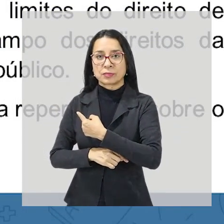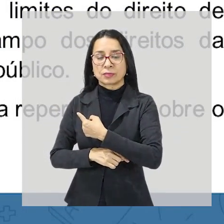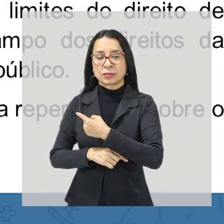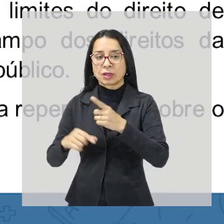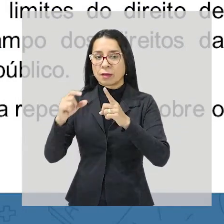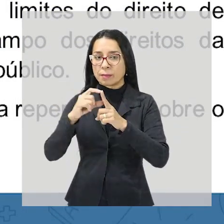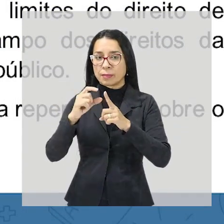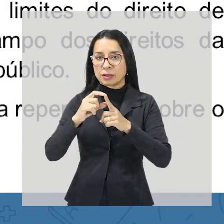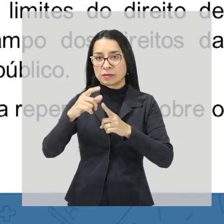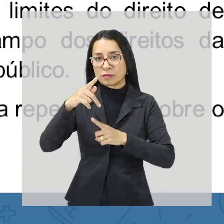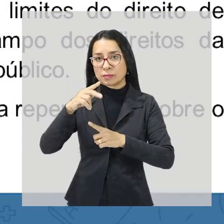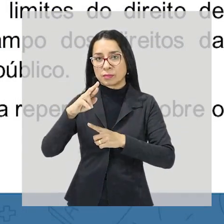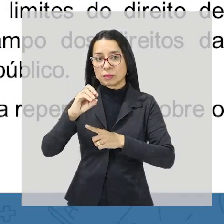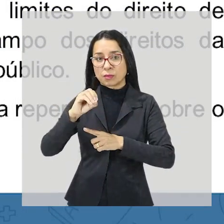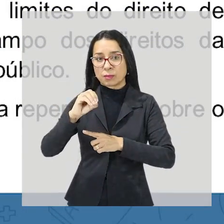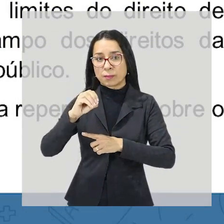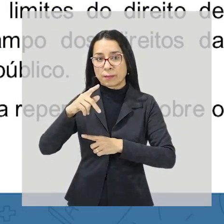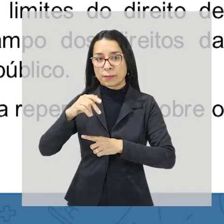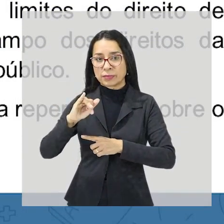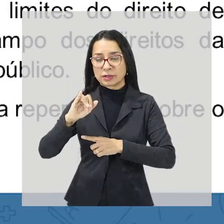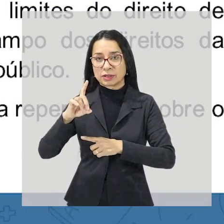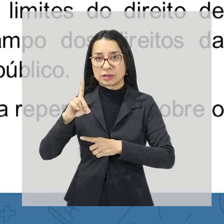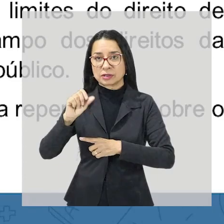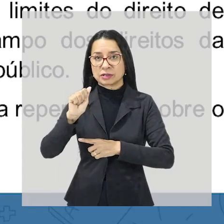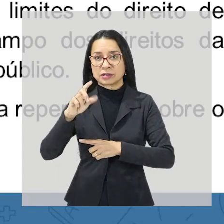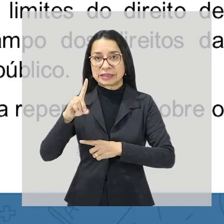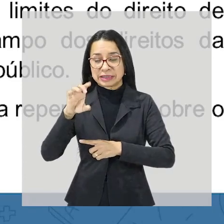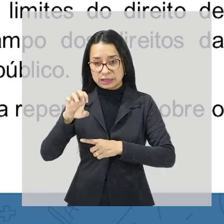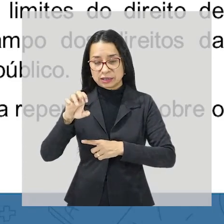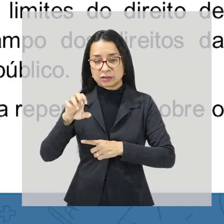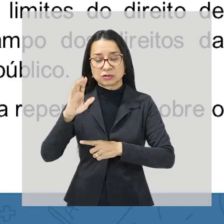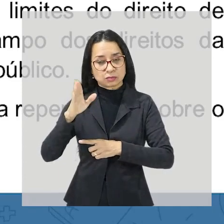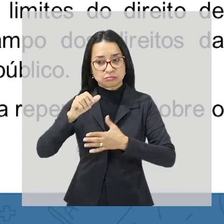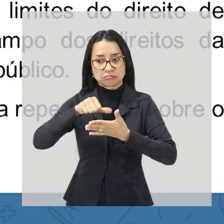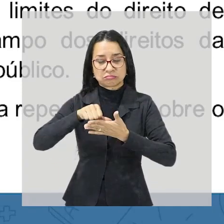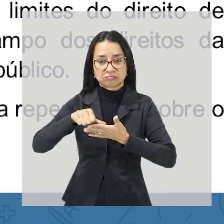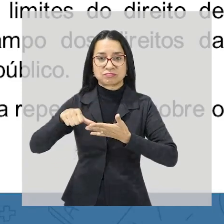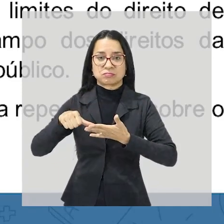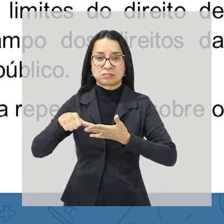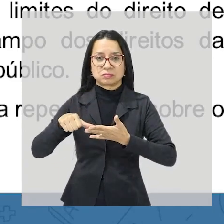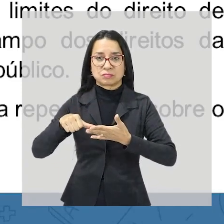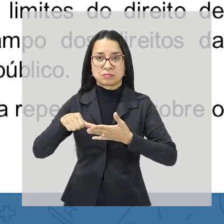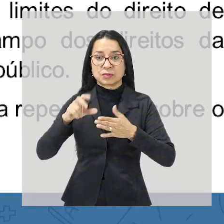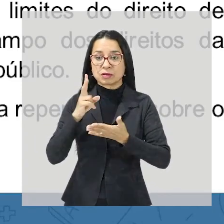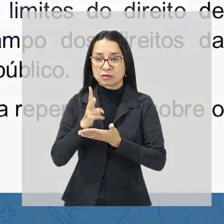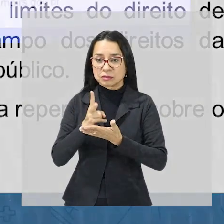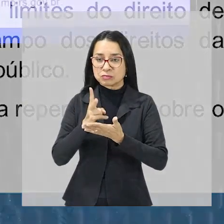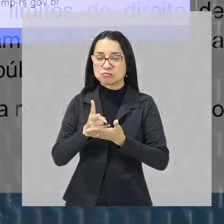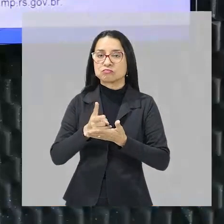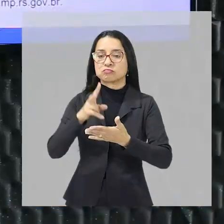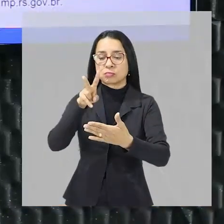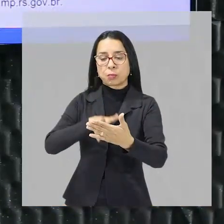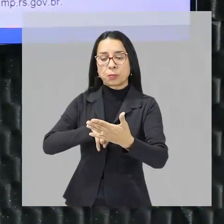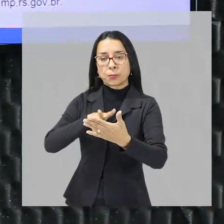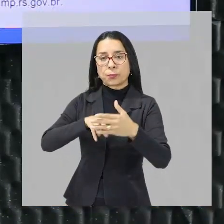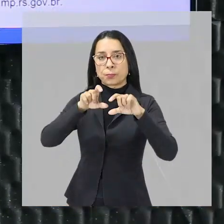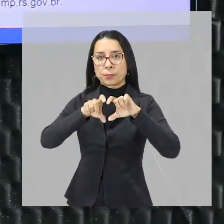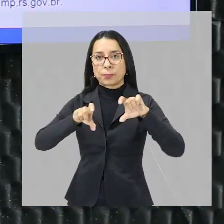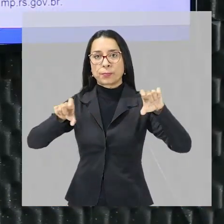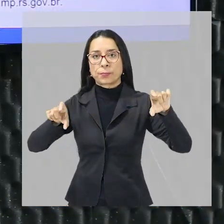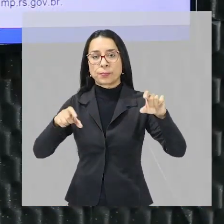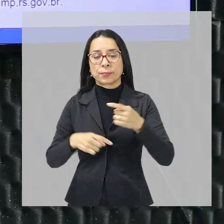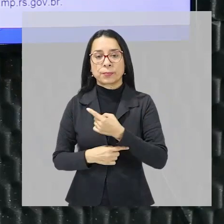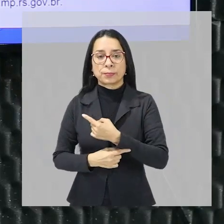de cara. A propriedade compreende em seu conteúdo e alcance, além do tradicional direito